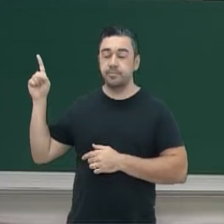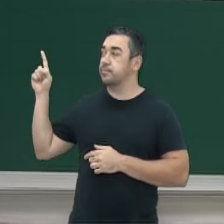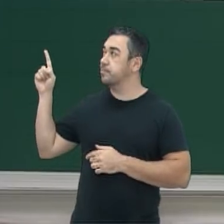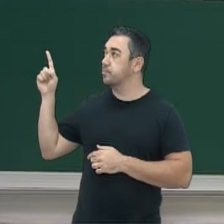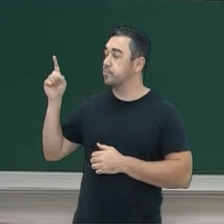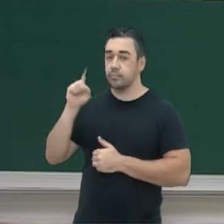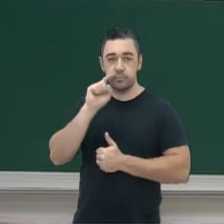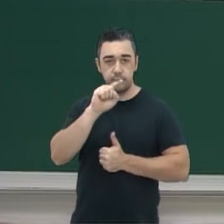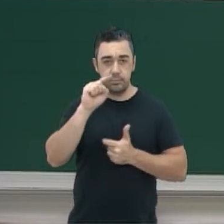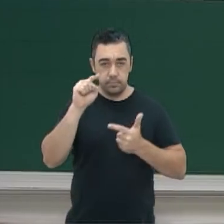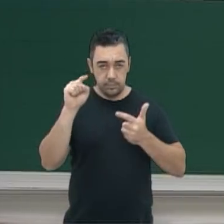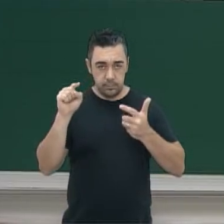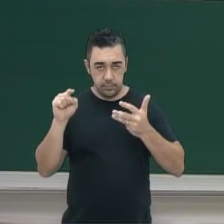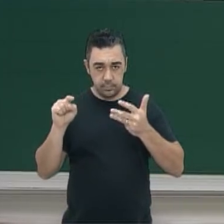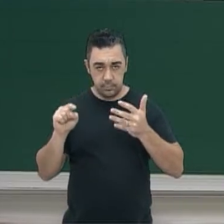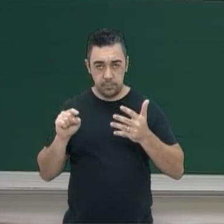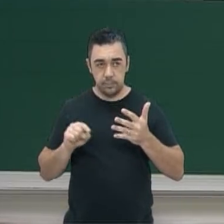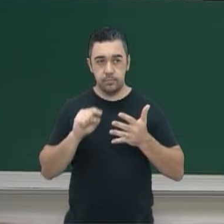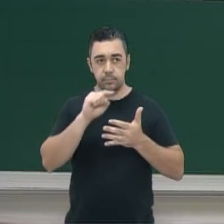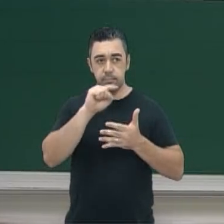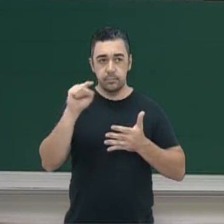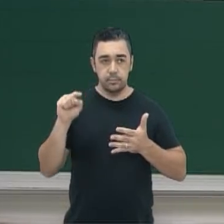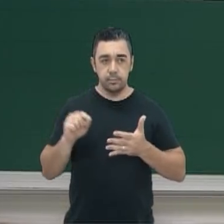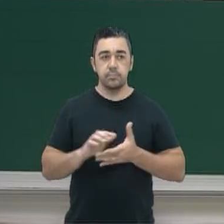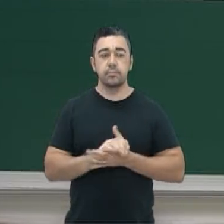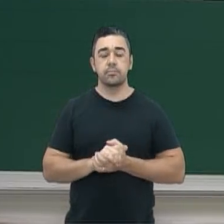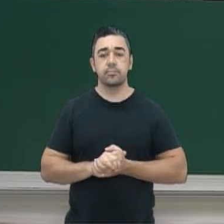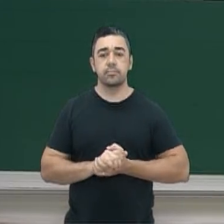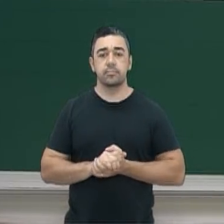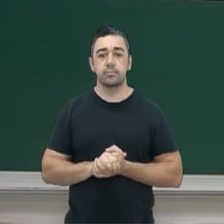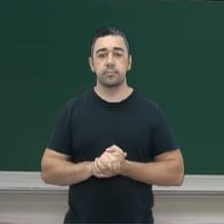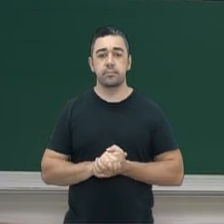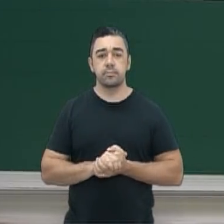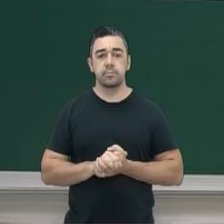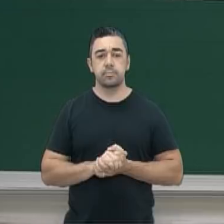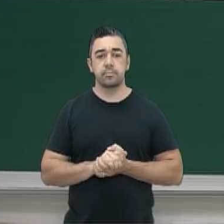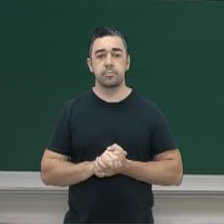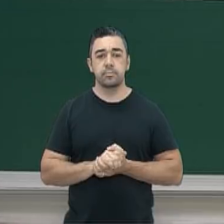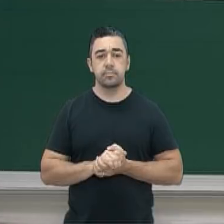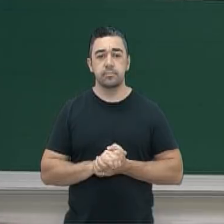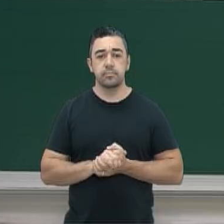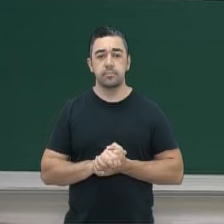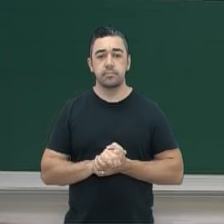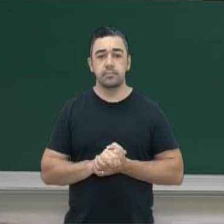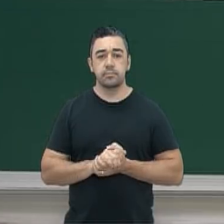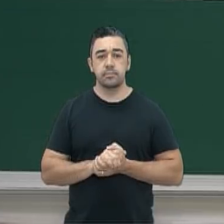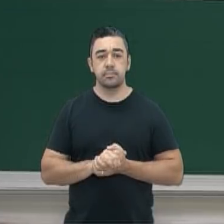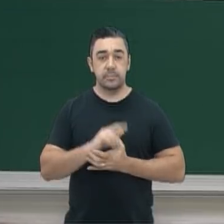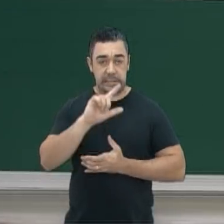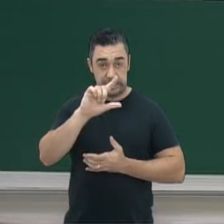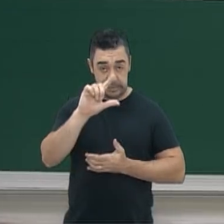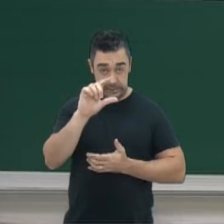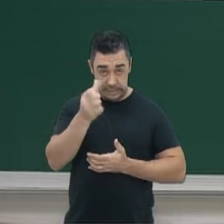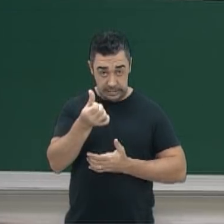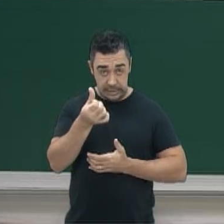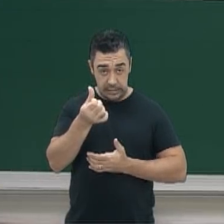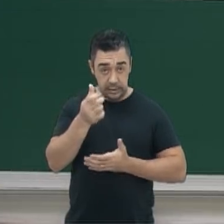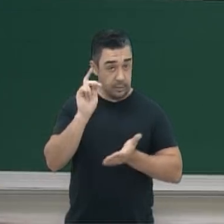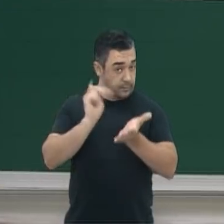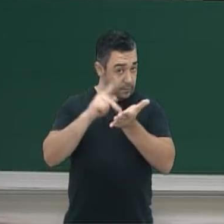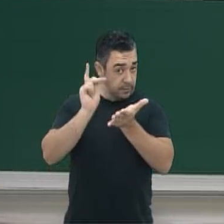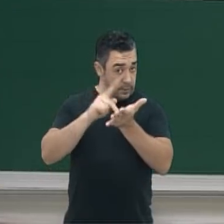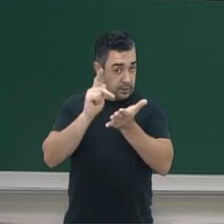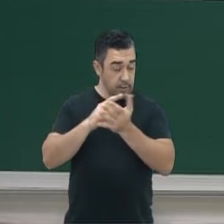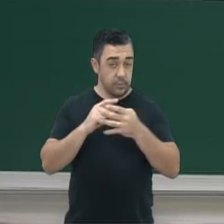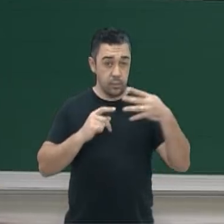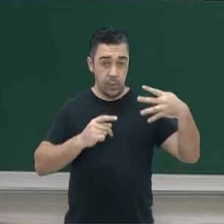1, 2, 3, 4, 5, 6, 7, 8, 9, 10, 11, 12, 13, 14, 15, 16. Realmente é um quadrado de